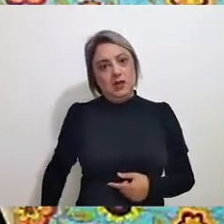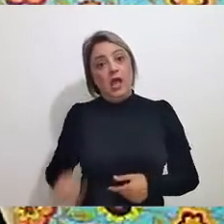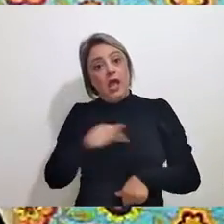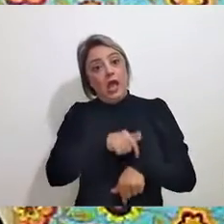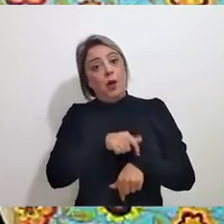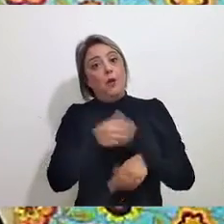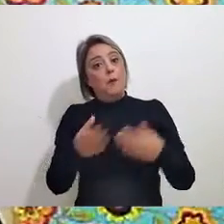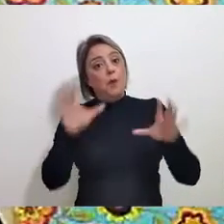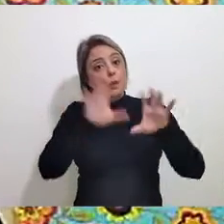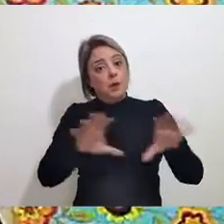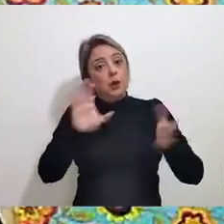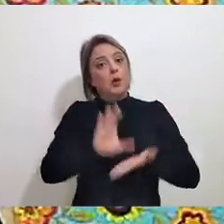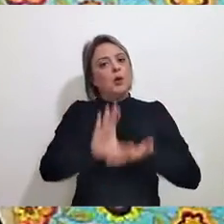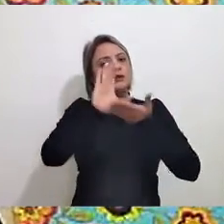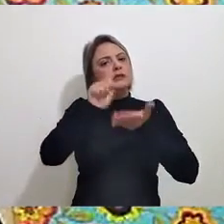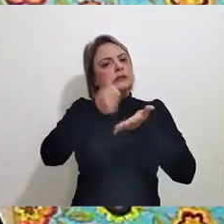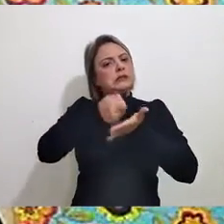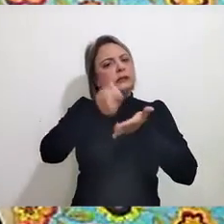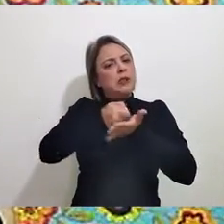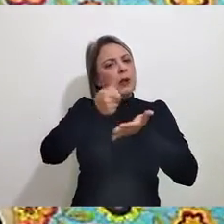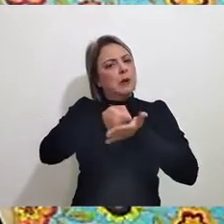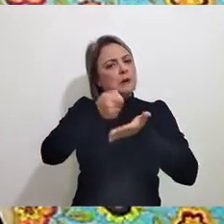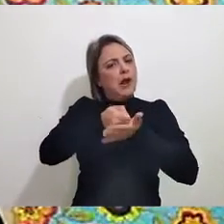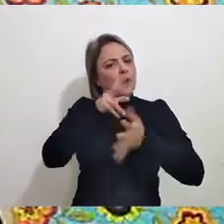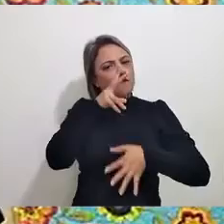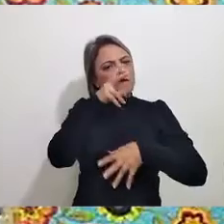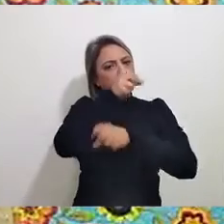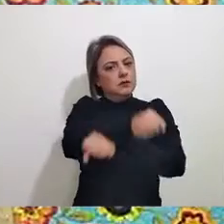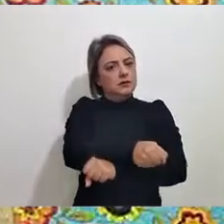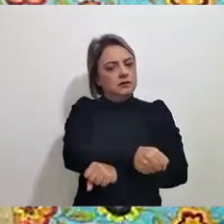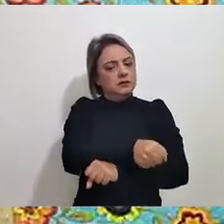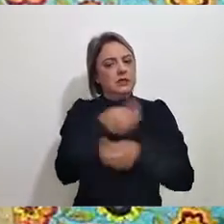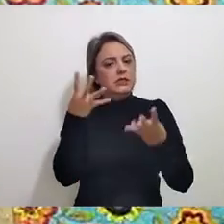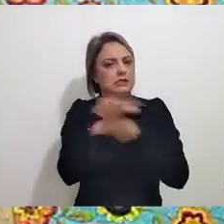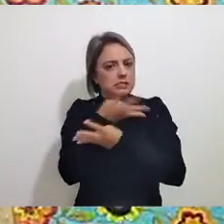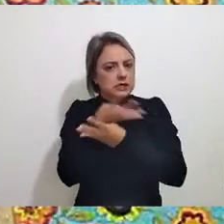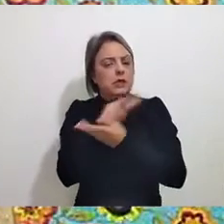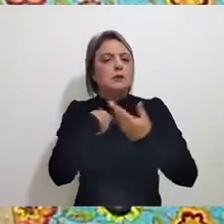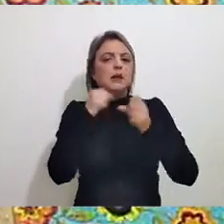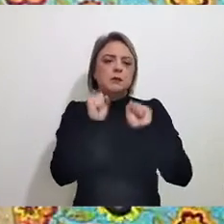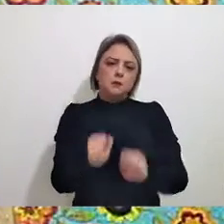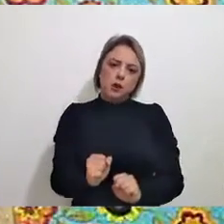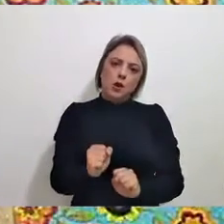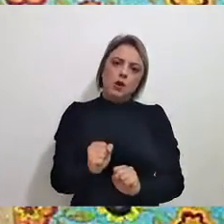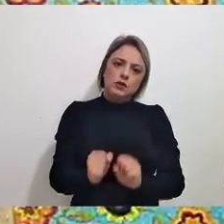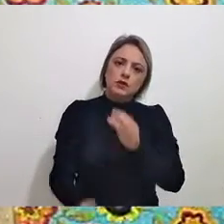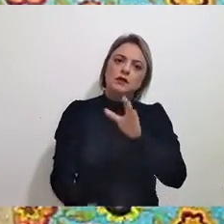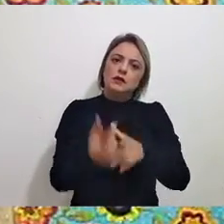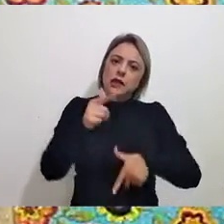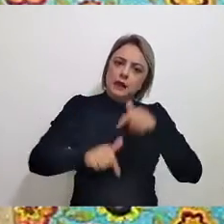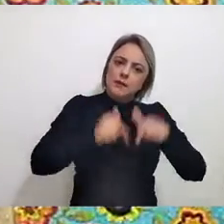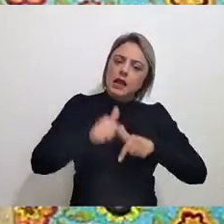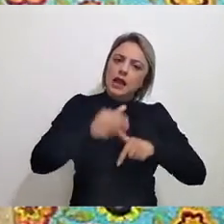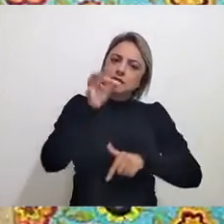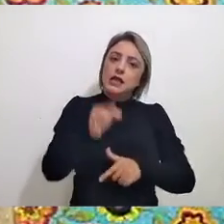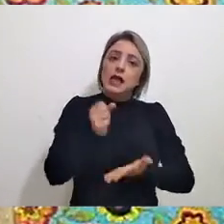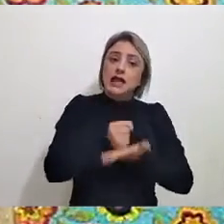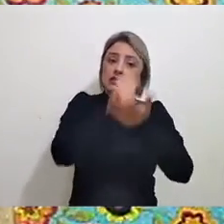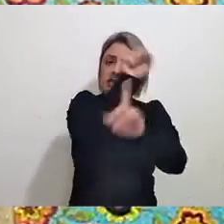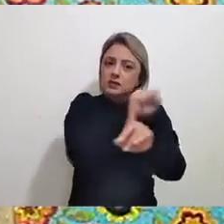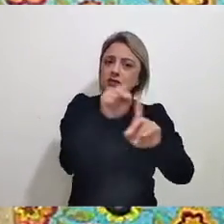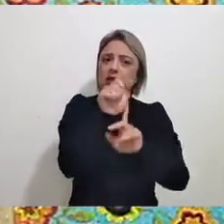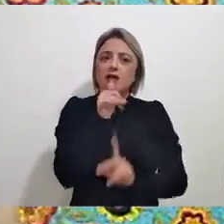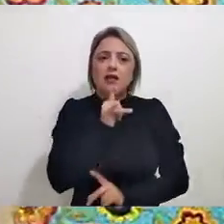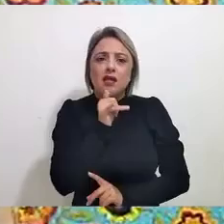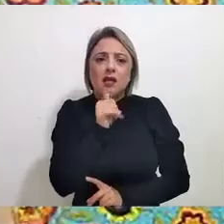cobrar o fortalecimento dessas redes para que elas possam funcionar. A assistência social, por exemplo, está praticamente sem